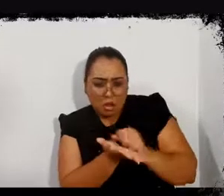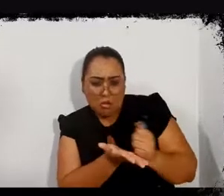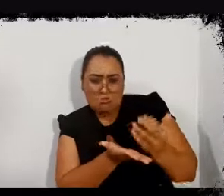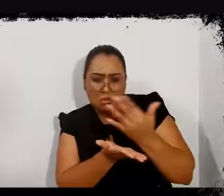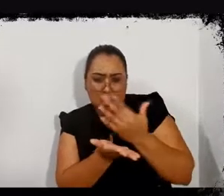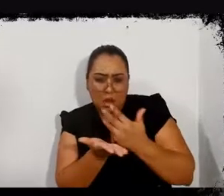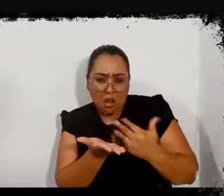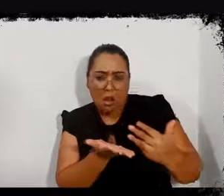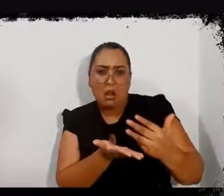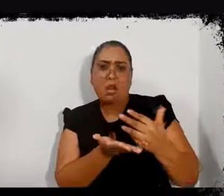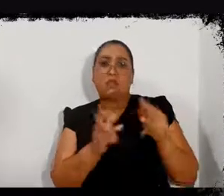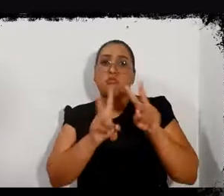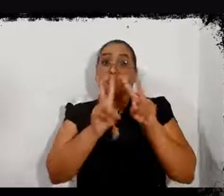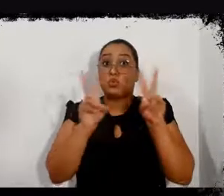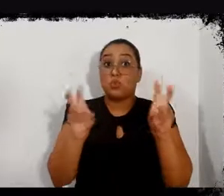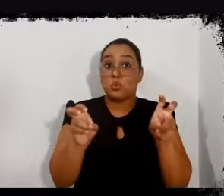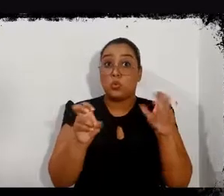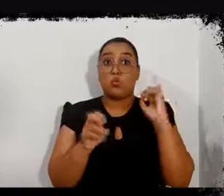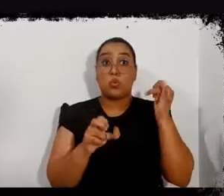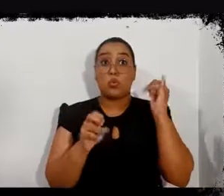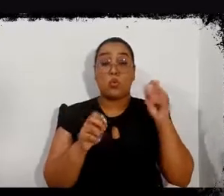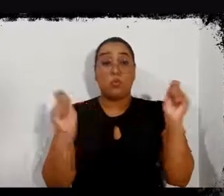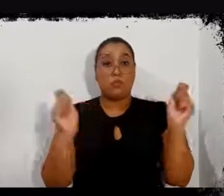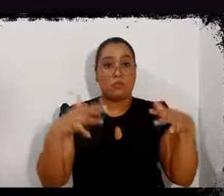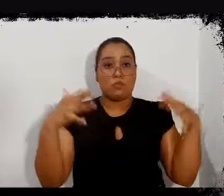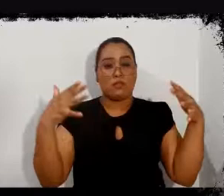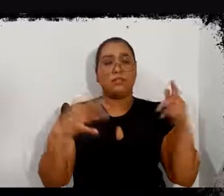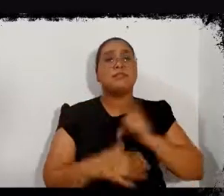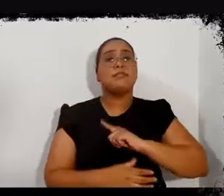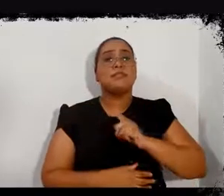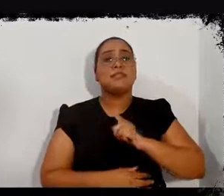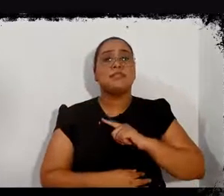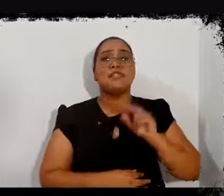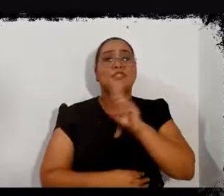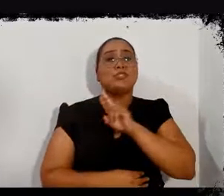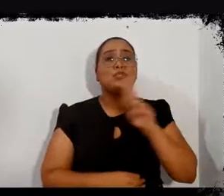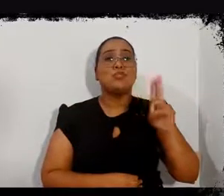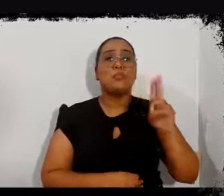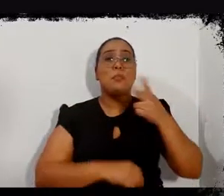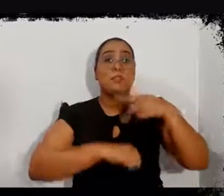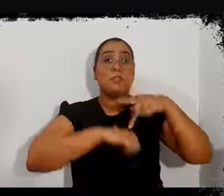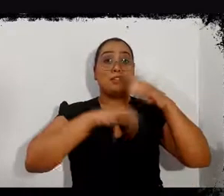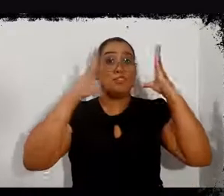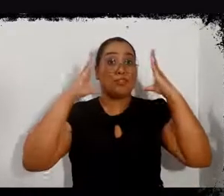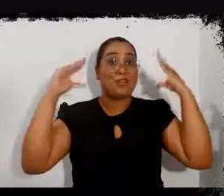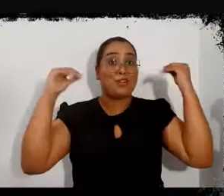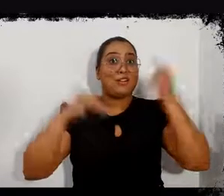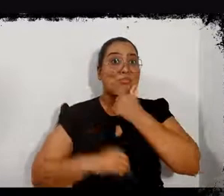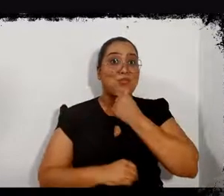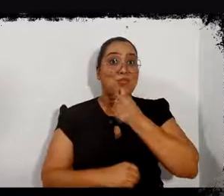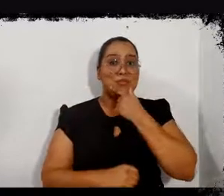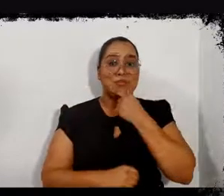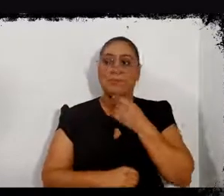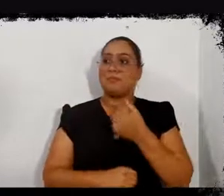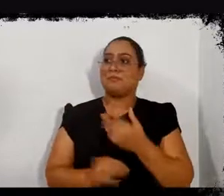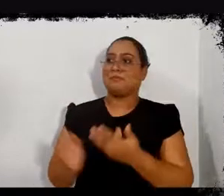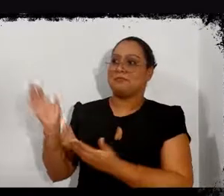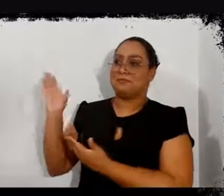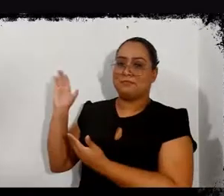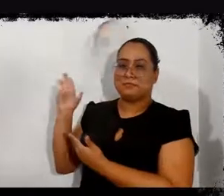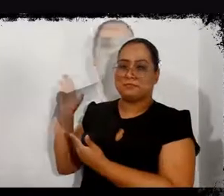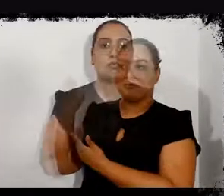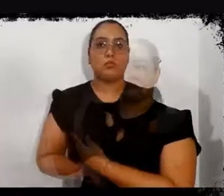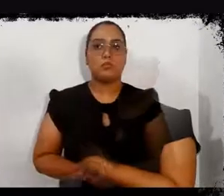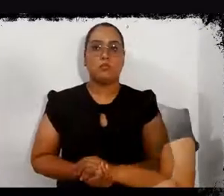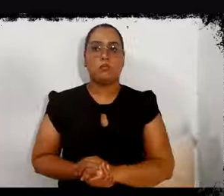casados. Enquanto os primeiros linguistas que abriram caminhos para a teorização